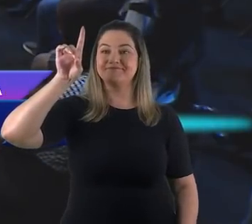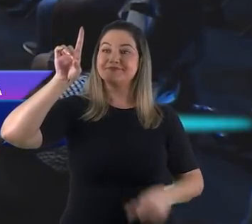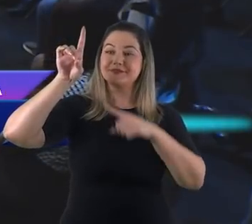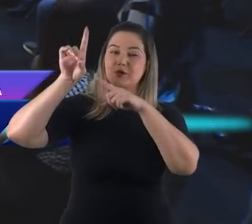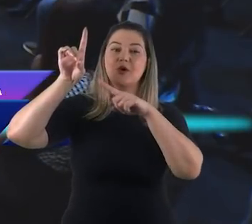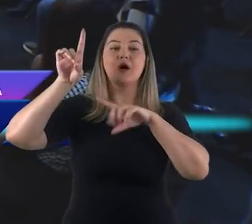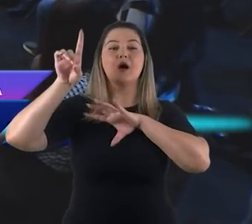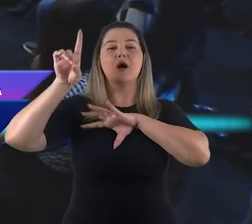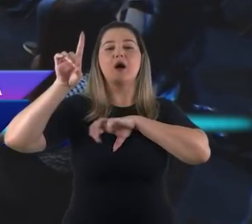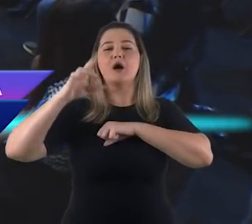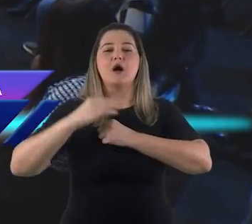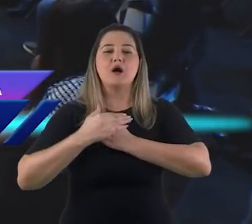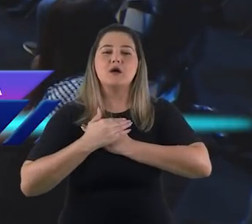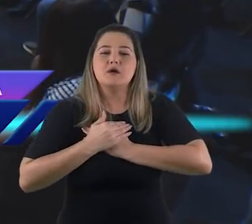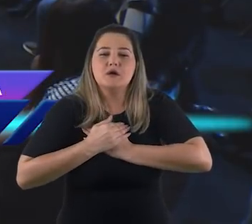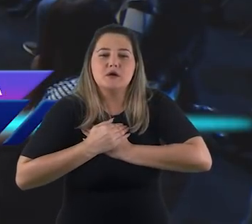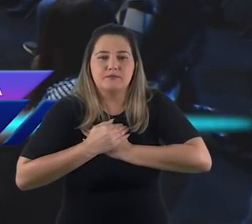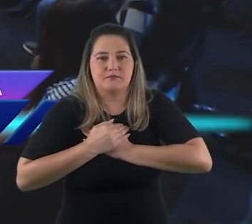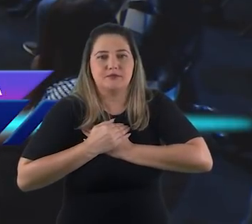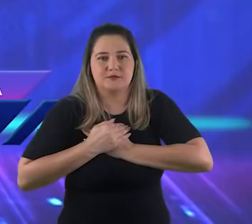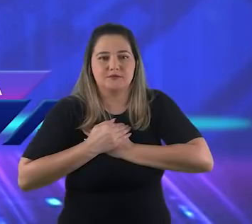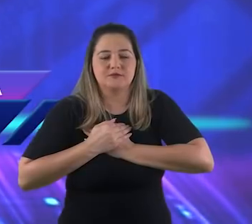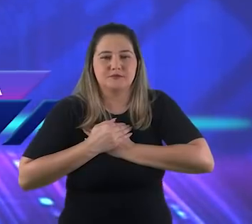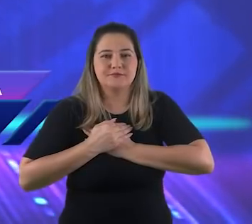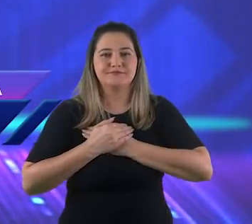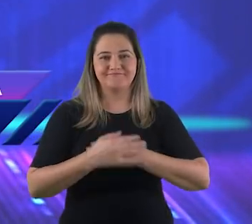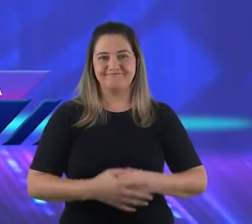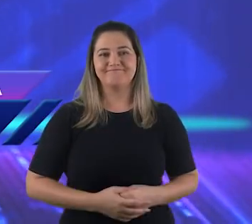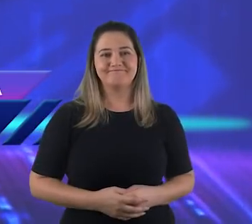objeto do amor do Senhor.